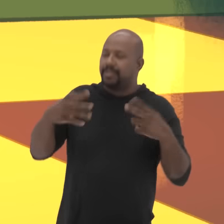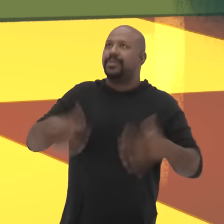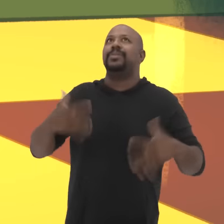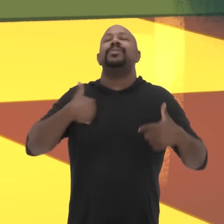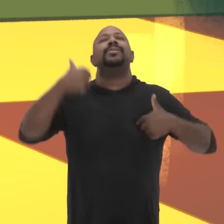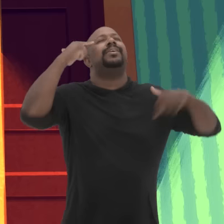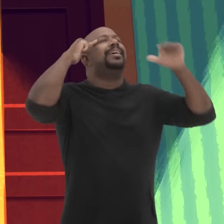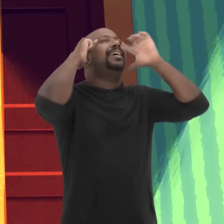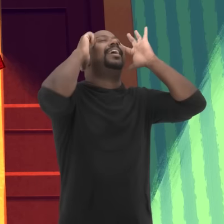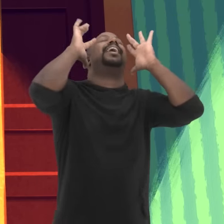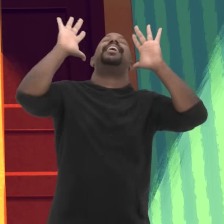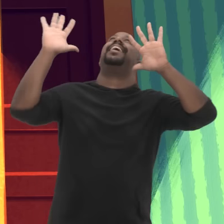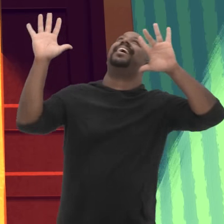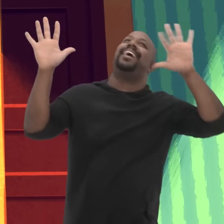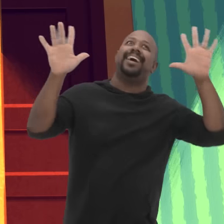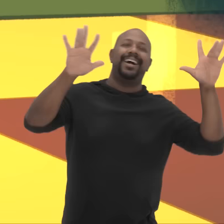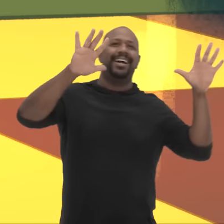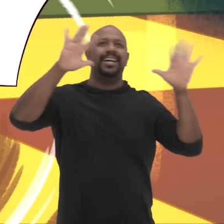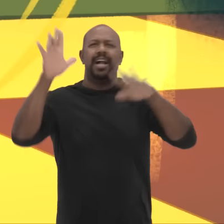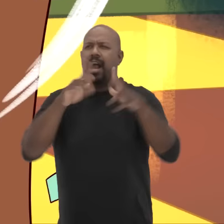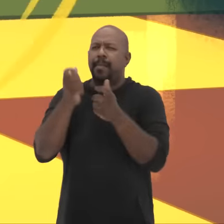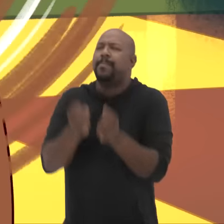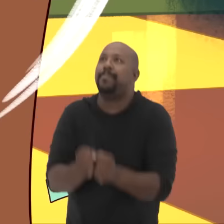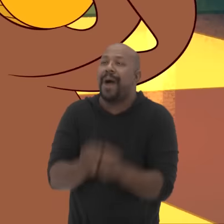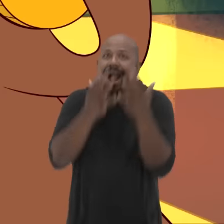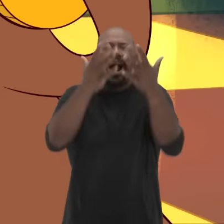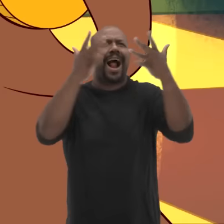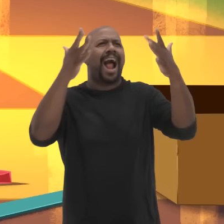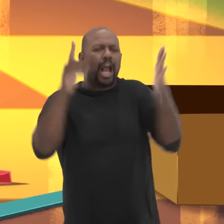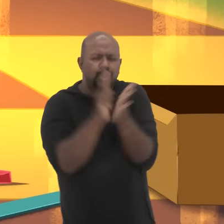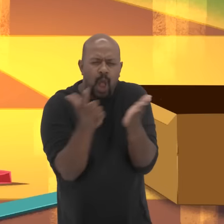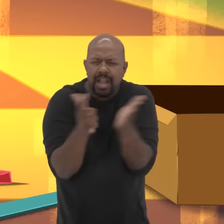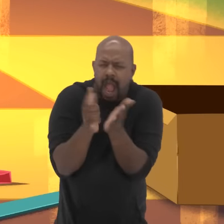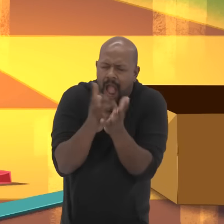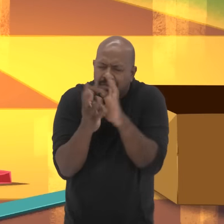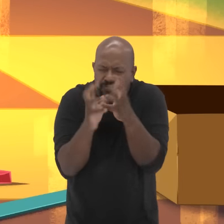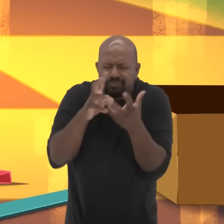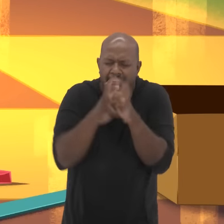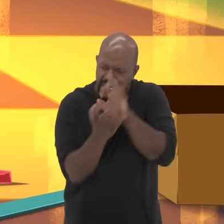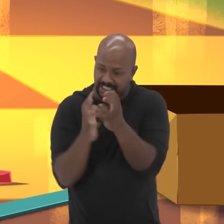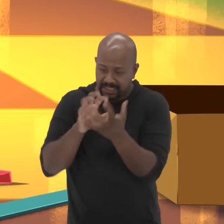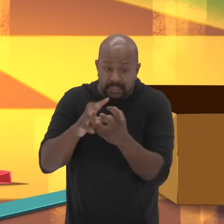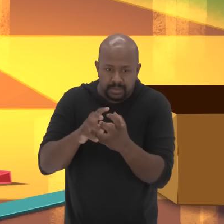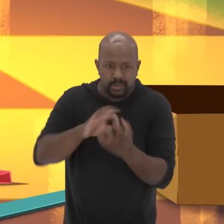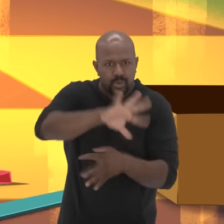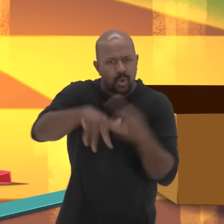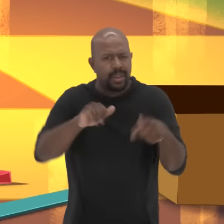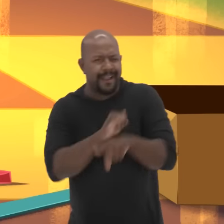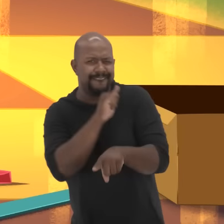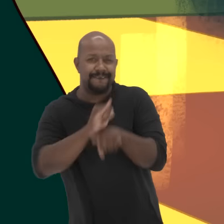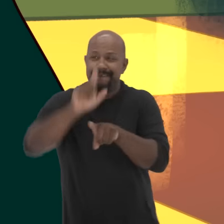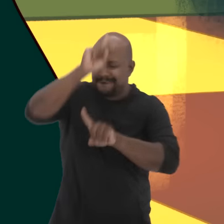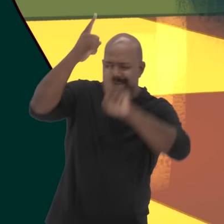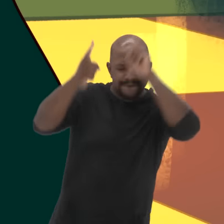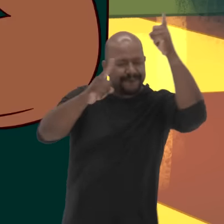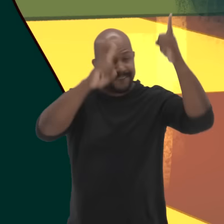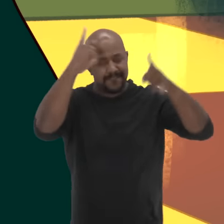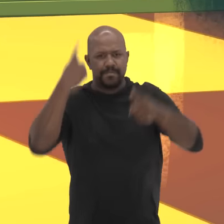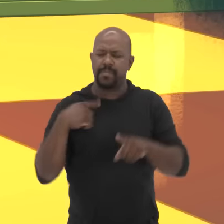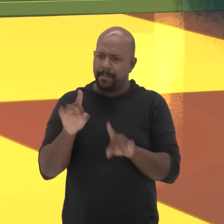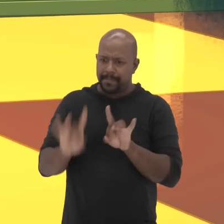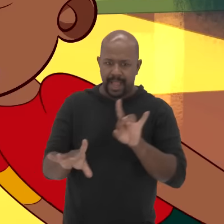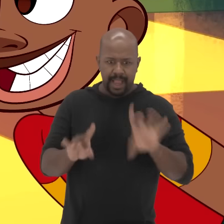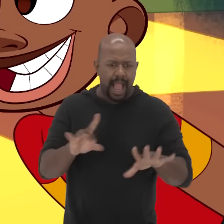frente, viagem no mundo da imaginação. Confete, papel picado, jornal velhinho amassado, sem desperdício, tudo vira